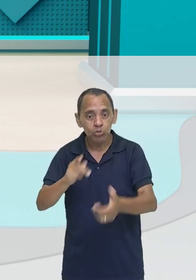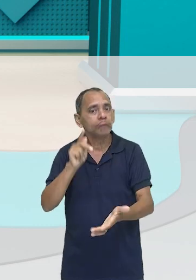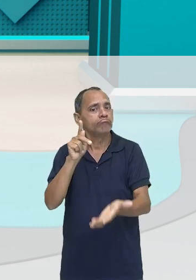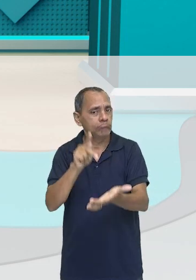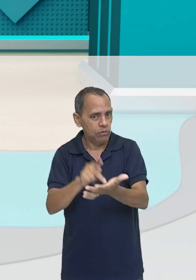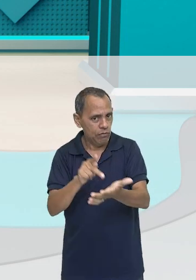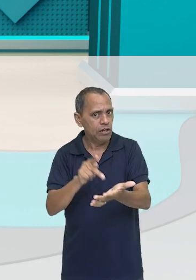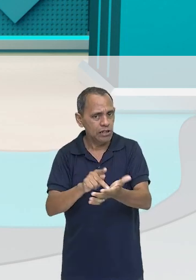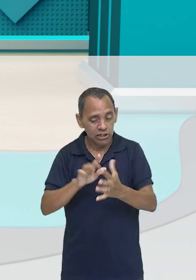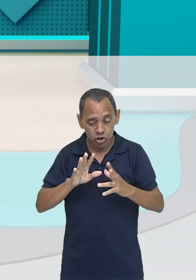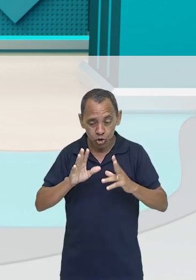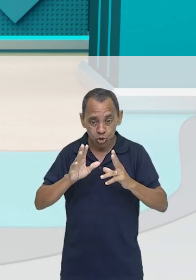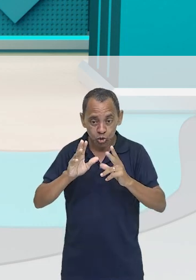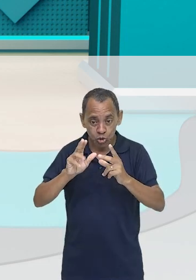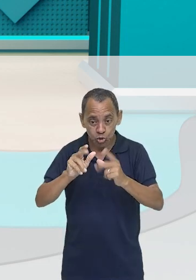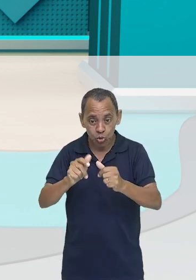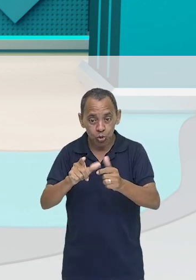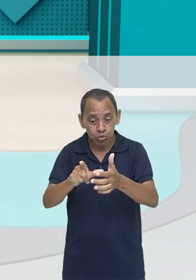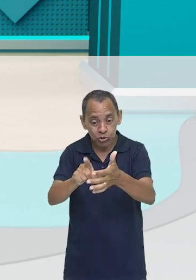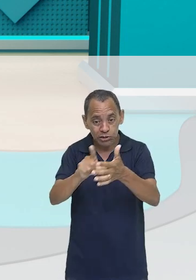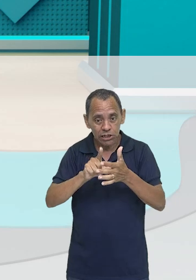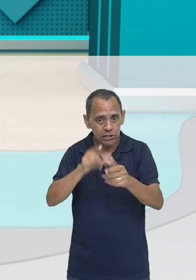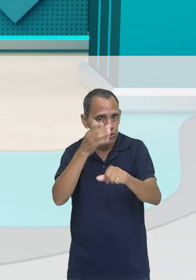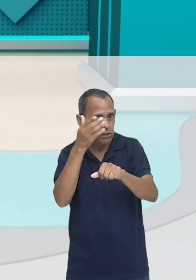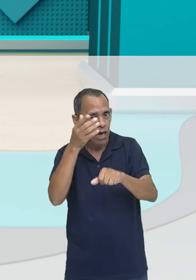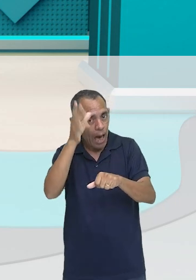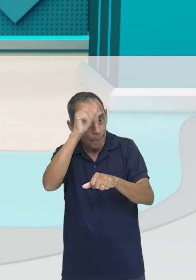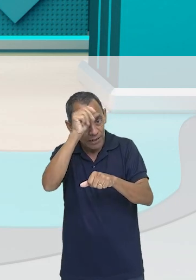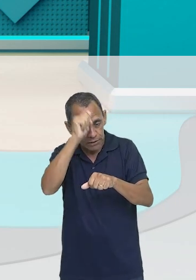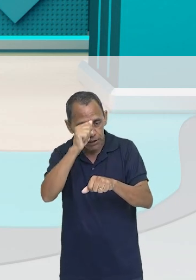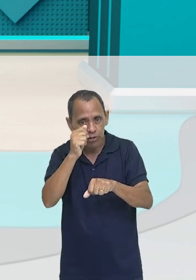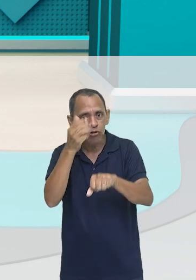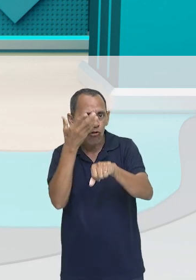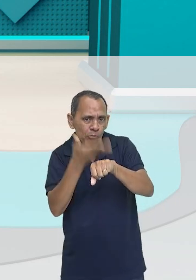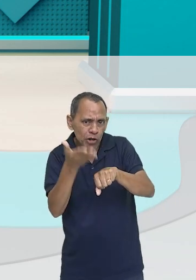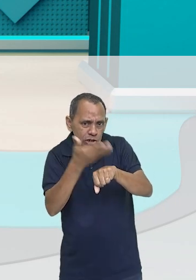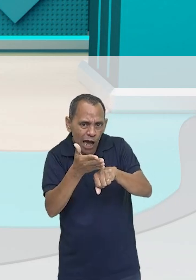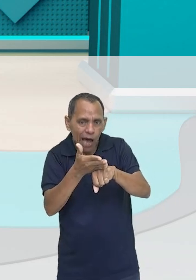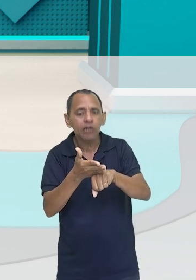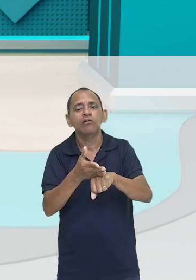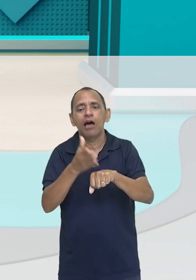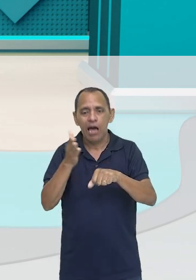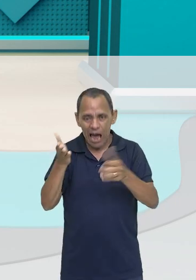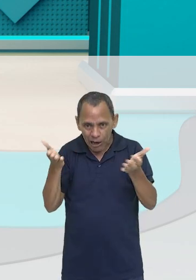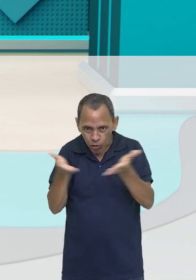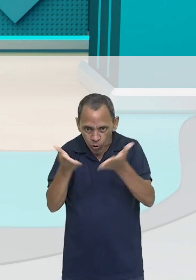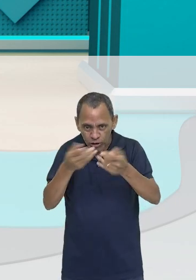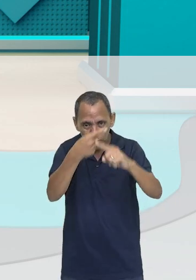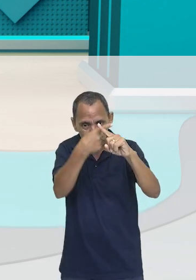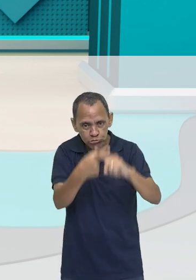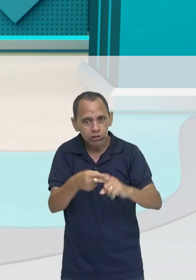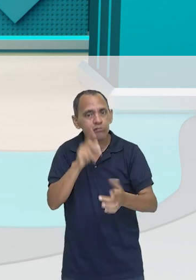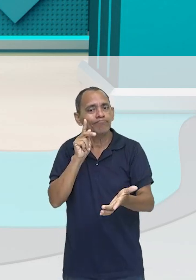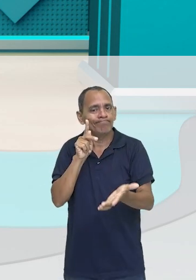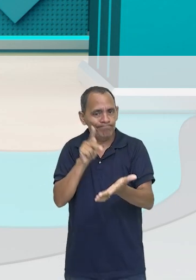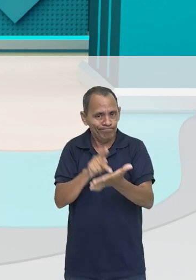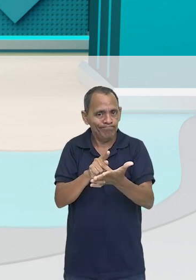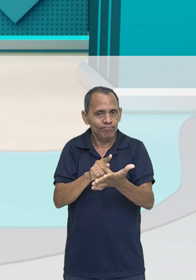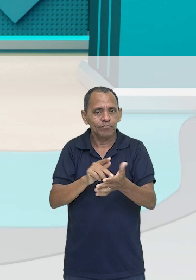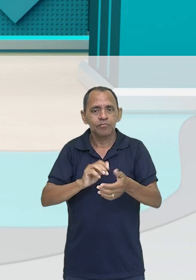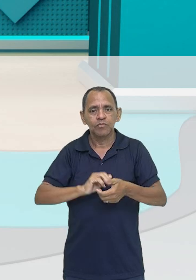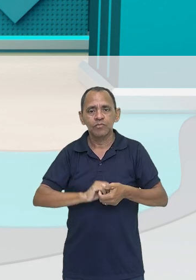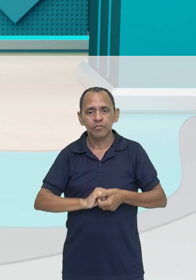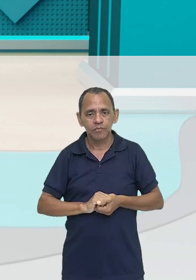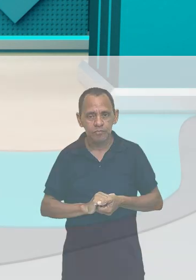no momento do treinamento, no Suburi, né, no Keiko, já vão iniciar ali sem ensaio.